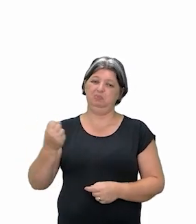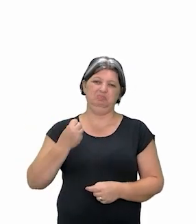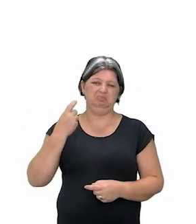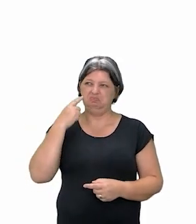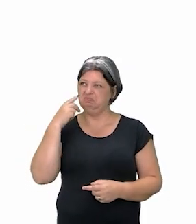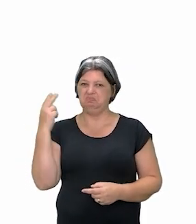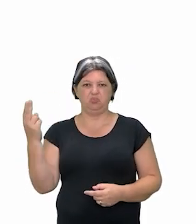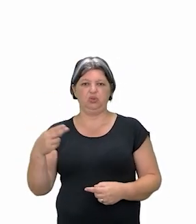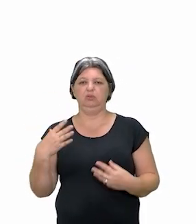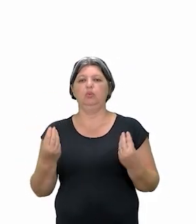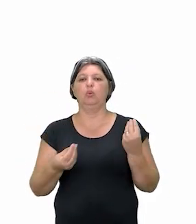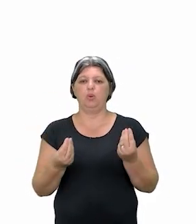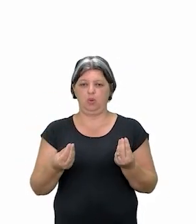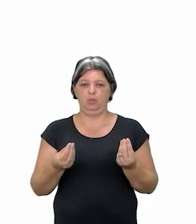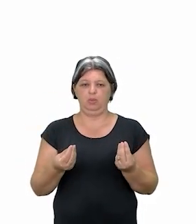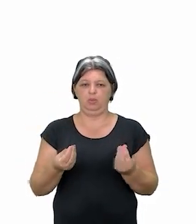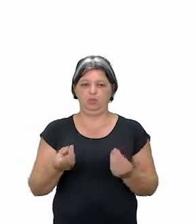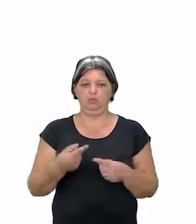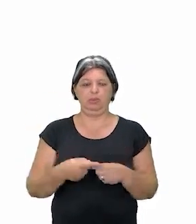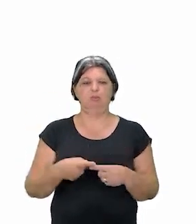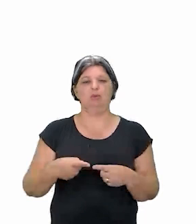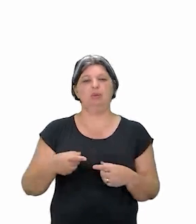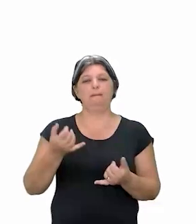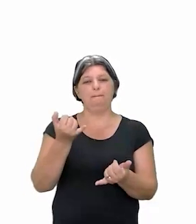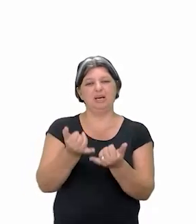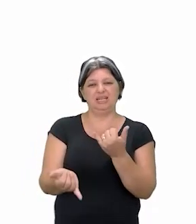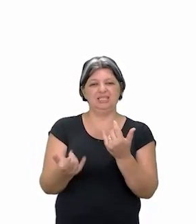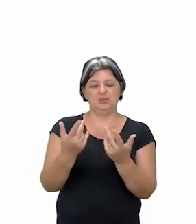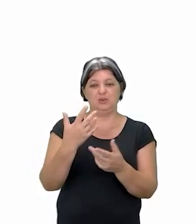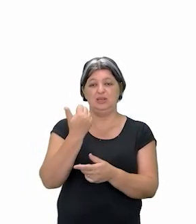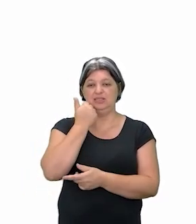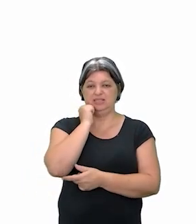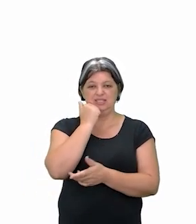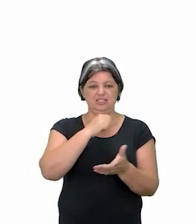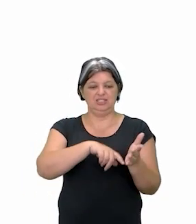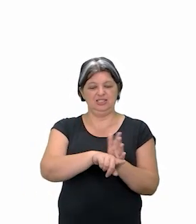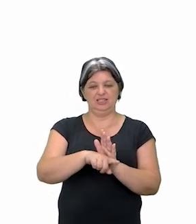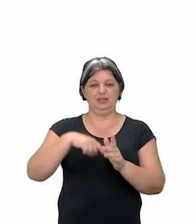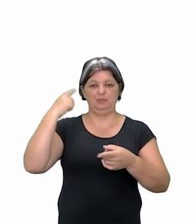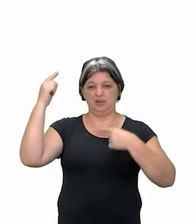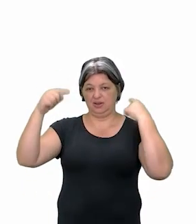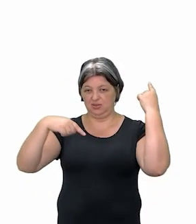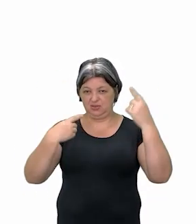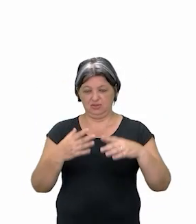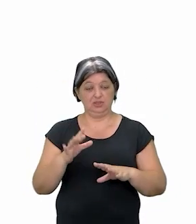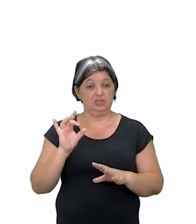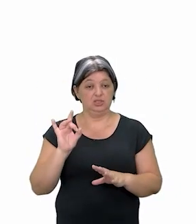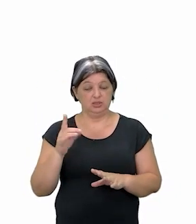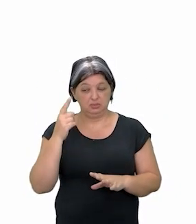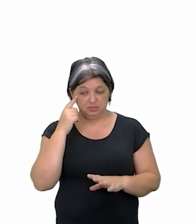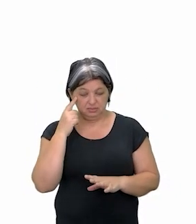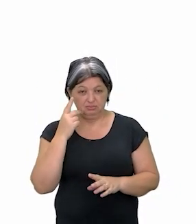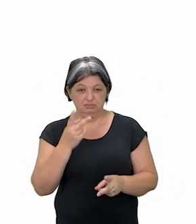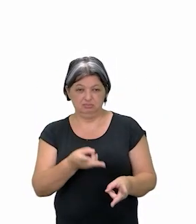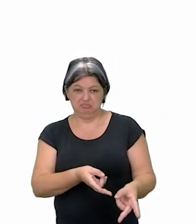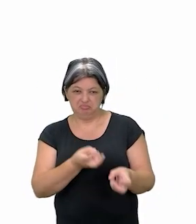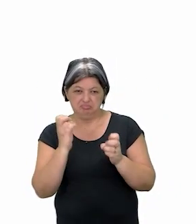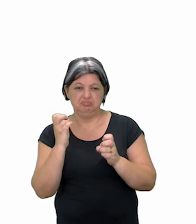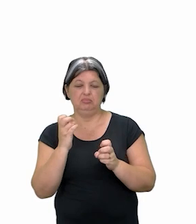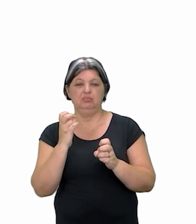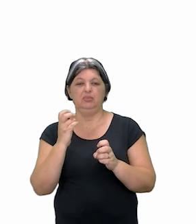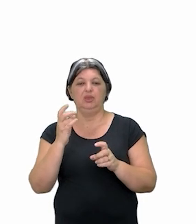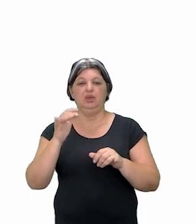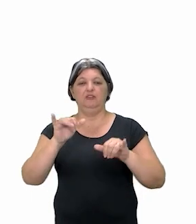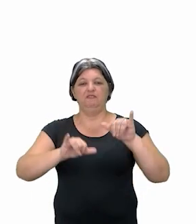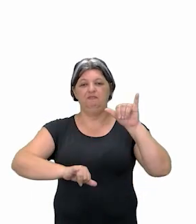aquela imagem de cientista maluco, tá vendo, ó, é só ele que consegue mesmo entender física, entender